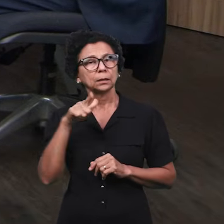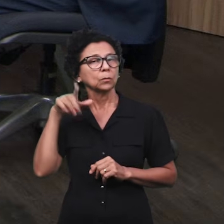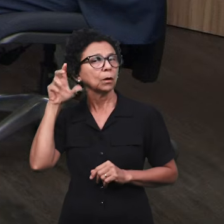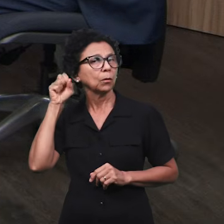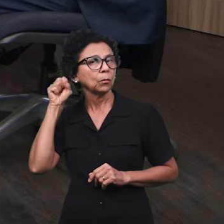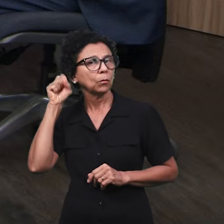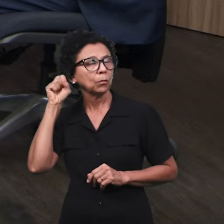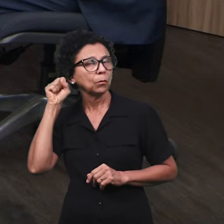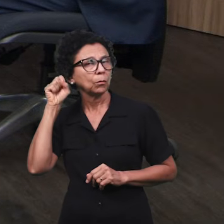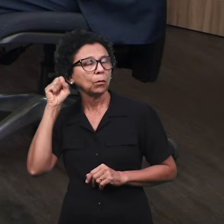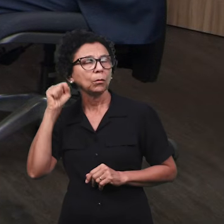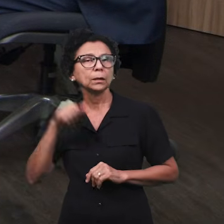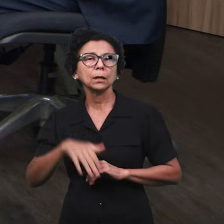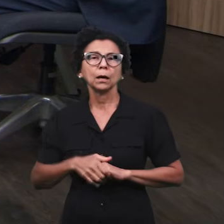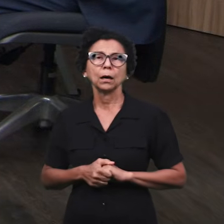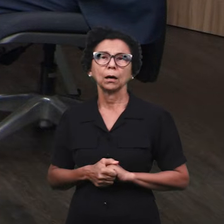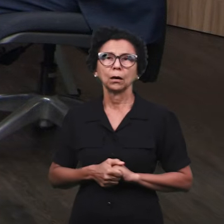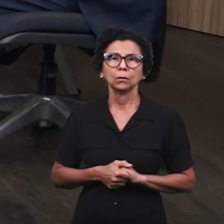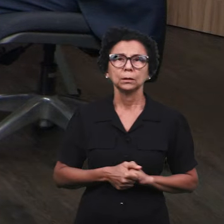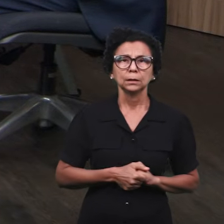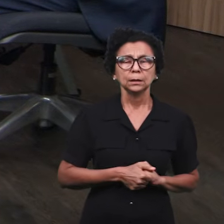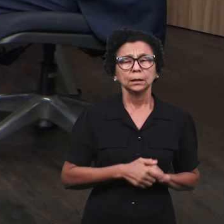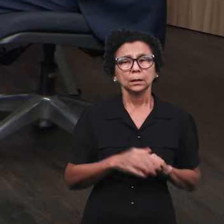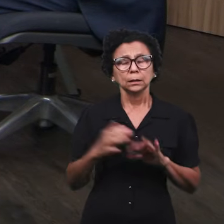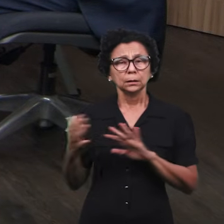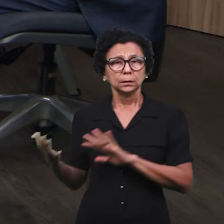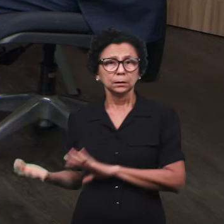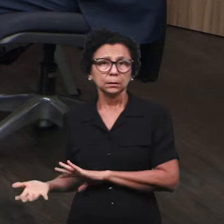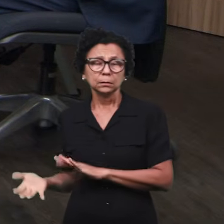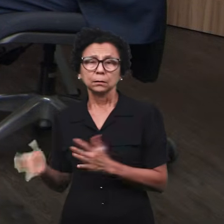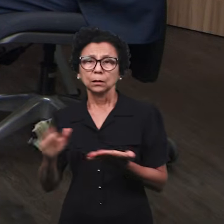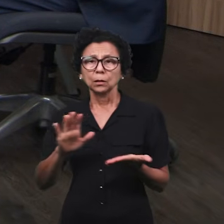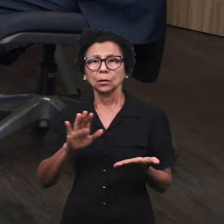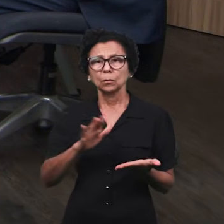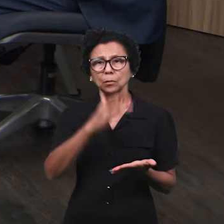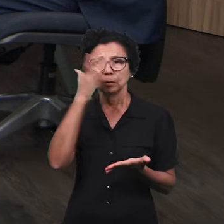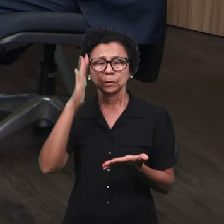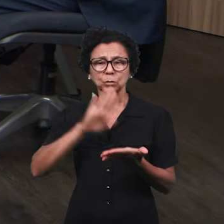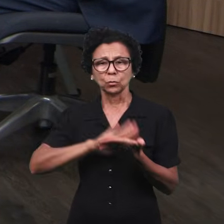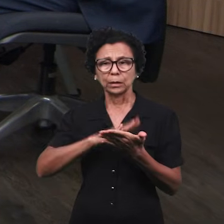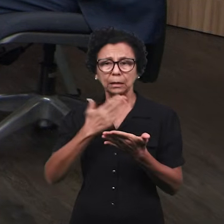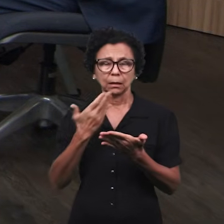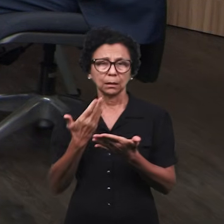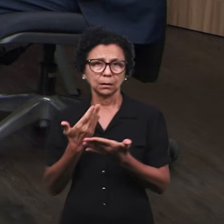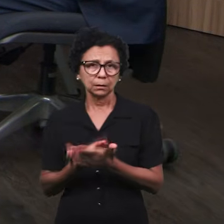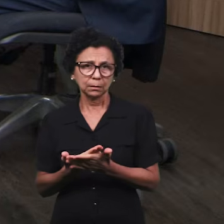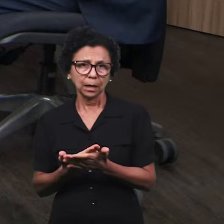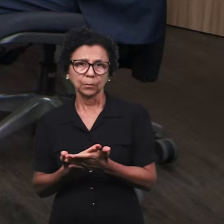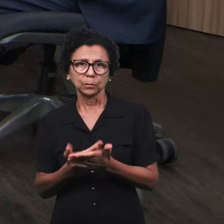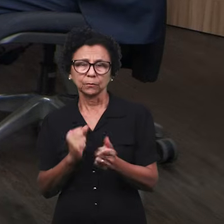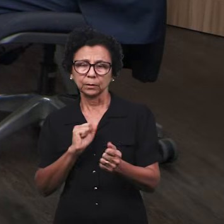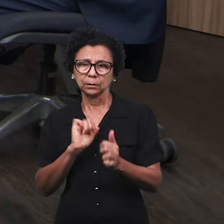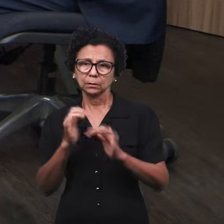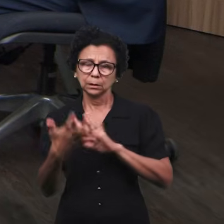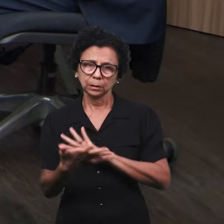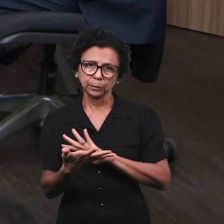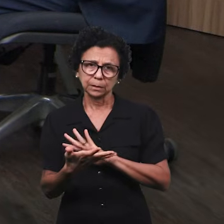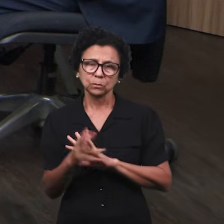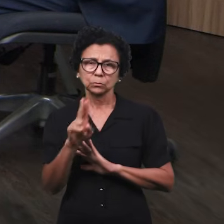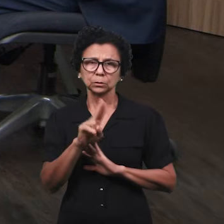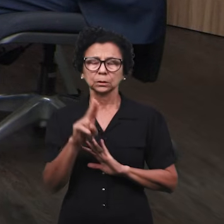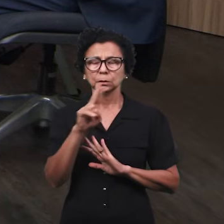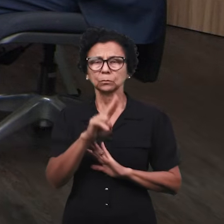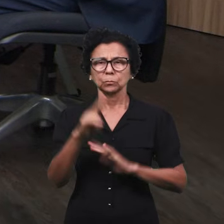está trazendo para o visual, para o surdo entender. É um pouco mais complexo, porque a gente vai utilizar muitas partes do nosso cérebro. E isso